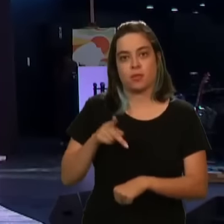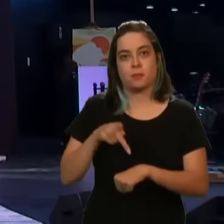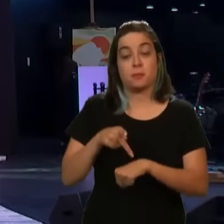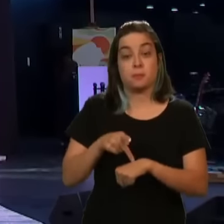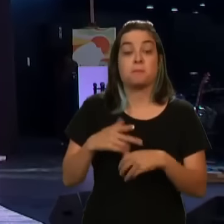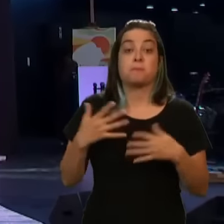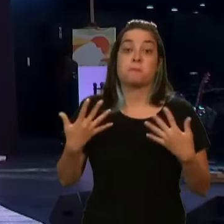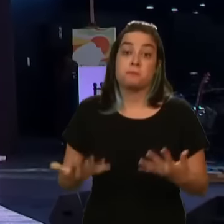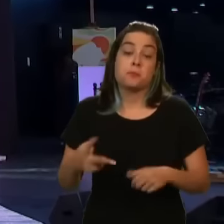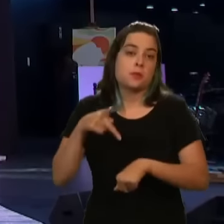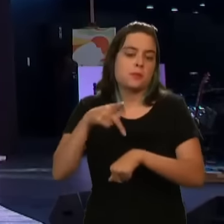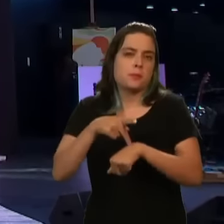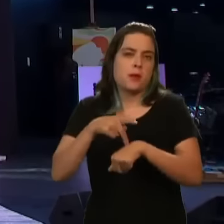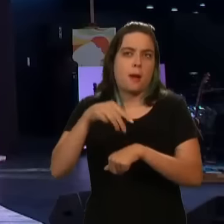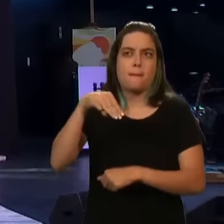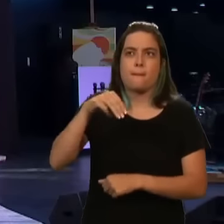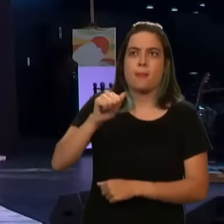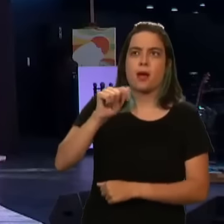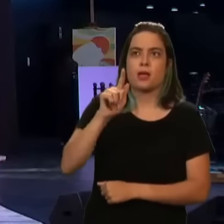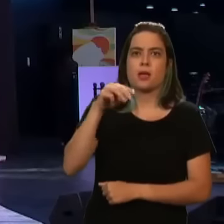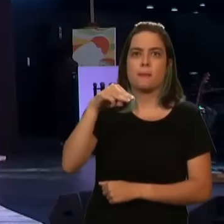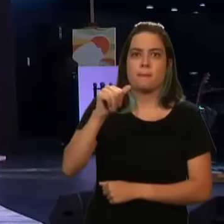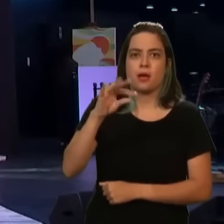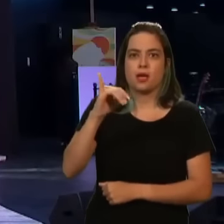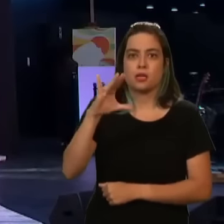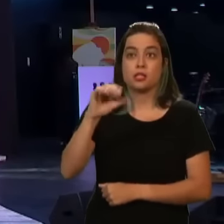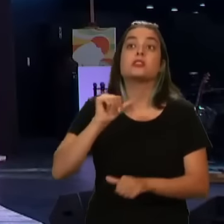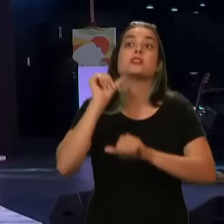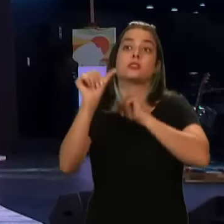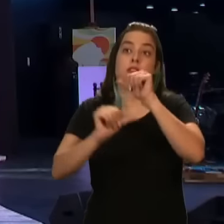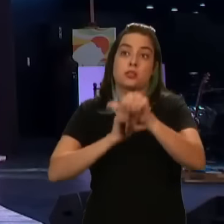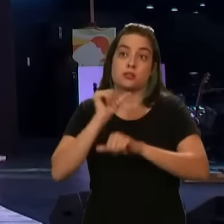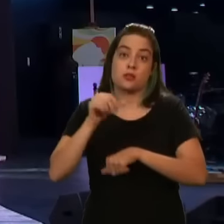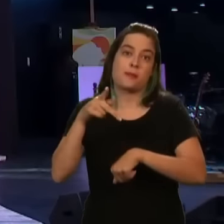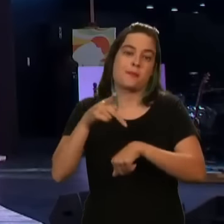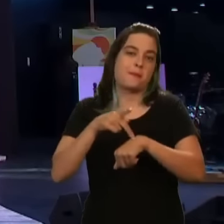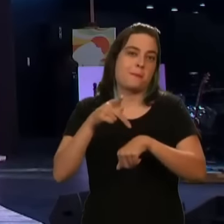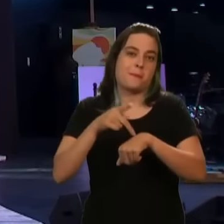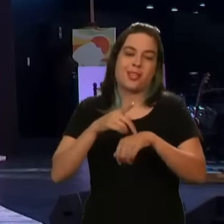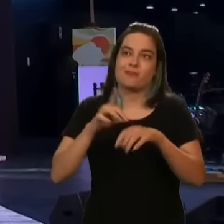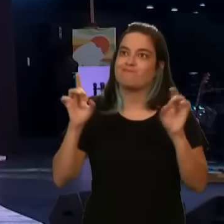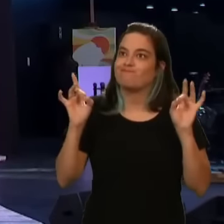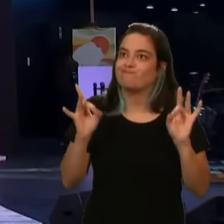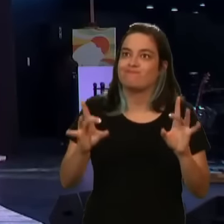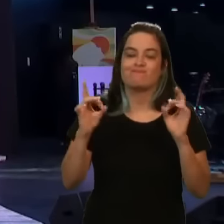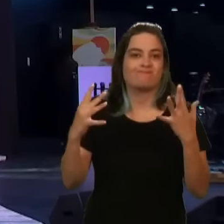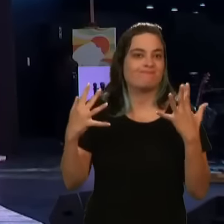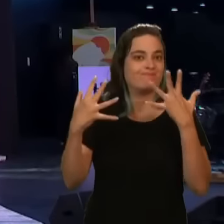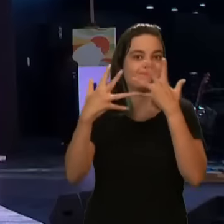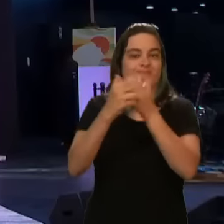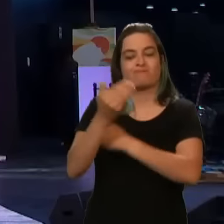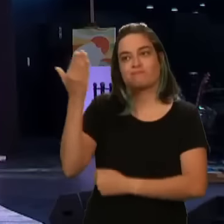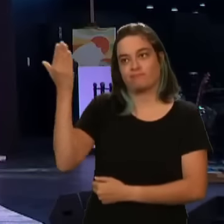rochas magmáticas podem se tornar pedras preciosíssimas, como a esmeralda. Não é lindo isso?